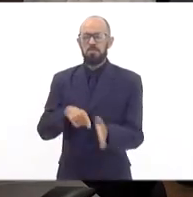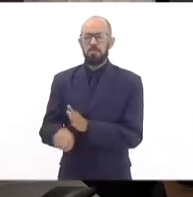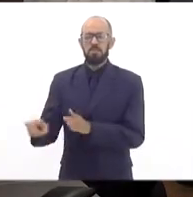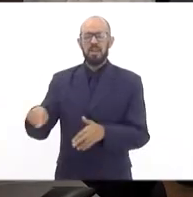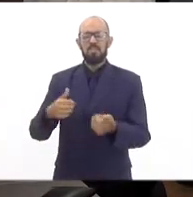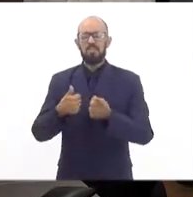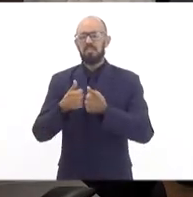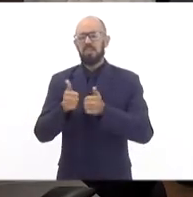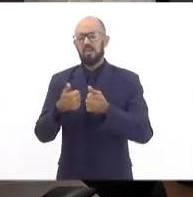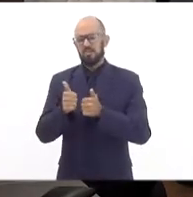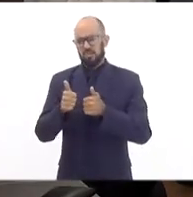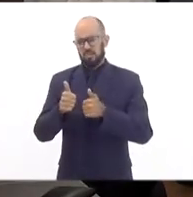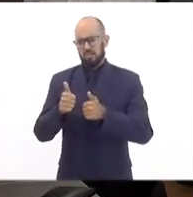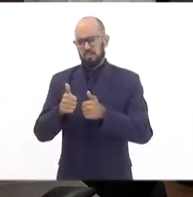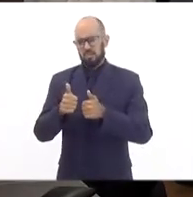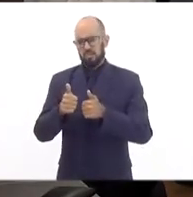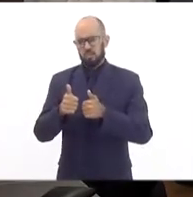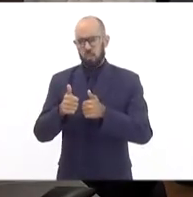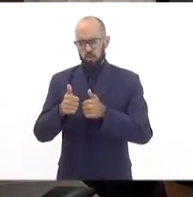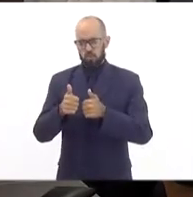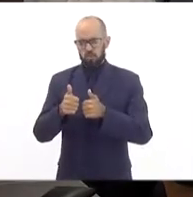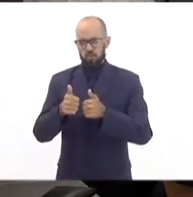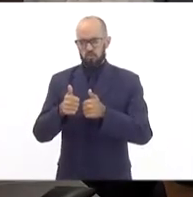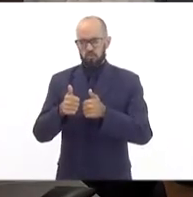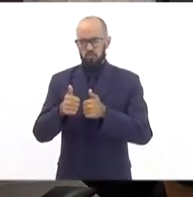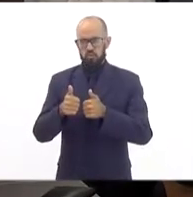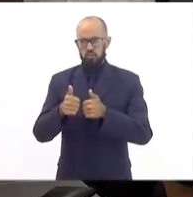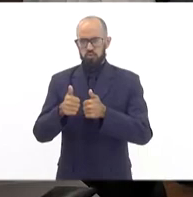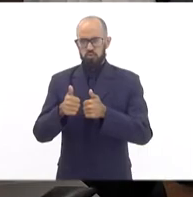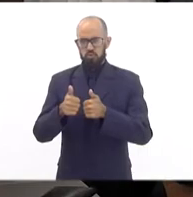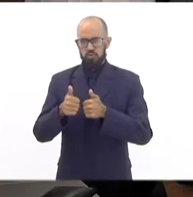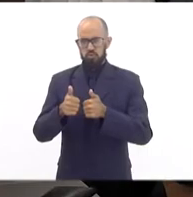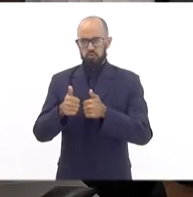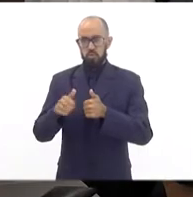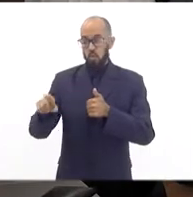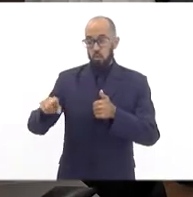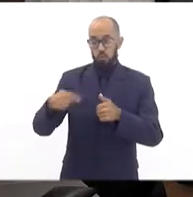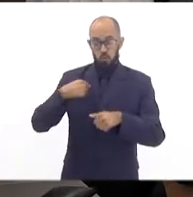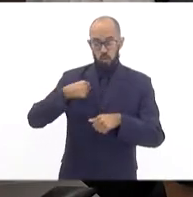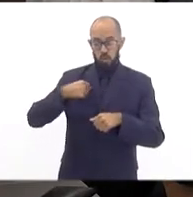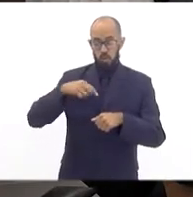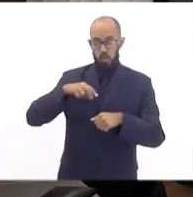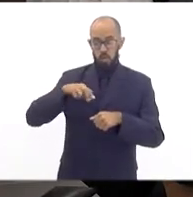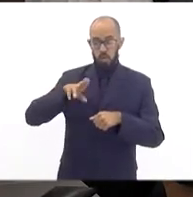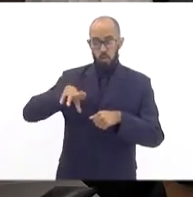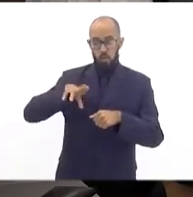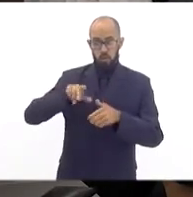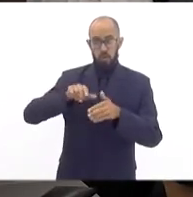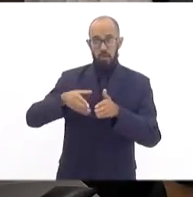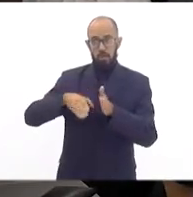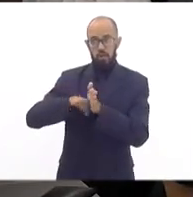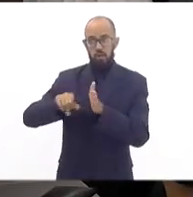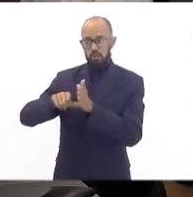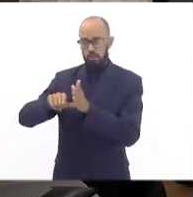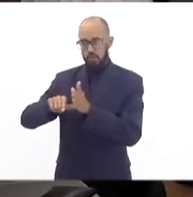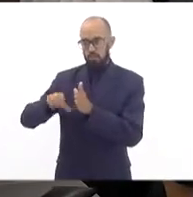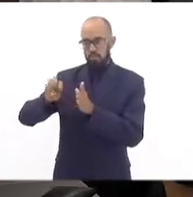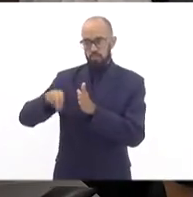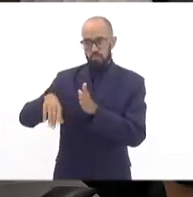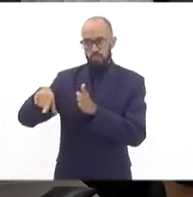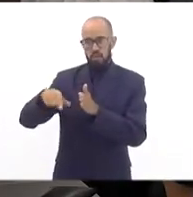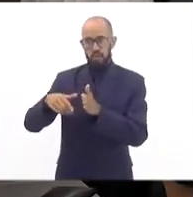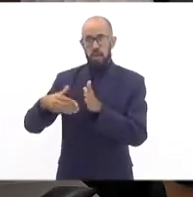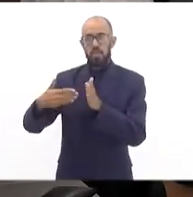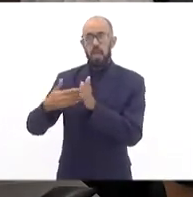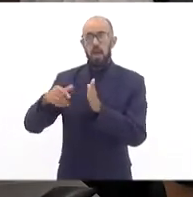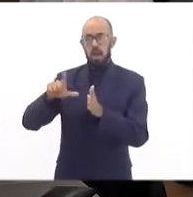ônibus, porque a senhora pega um ônibus, né? Não pego, não, senhor. Só pego quando pega. Chego na central, isso. Pois é, na central, a Lagoa.